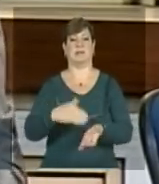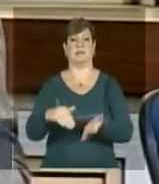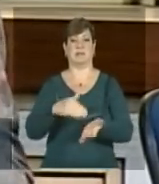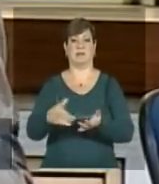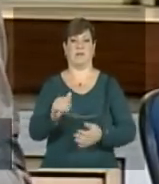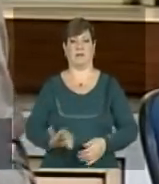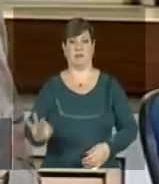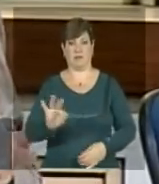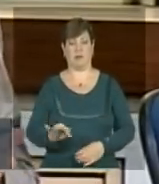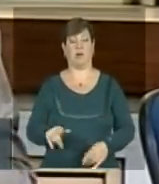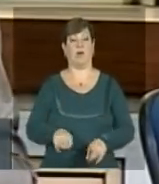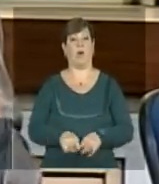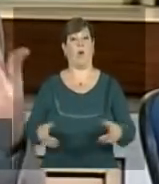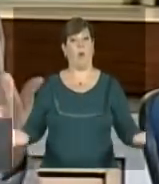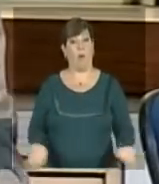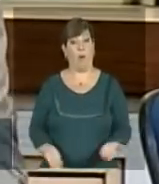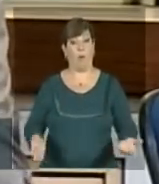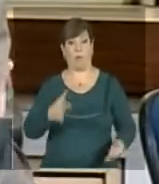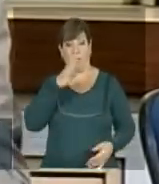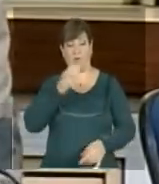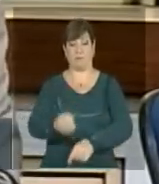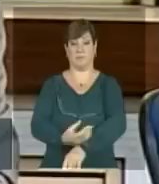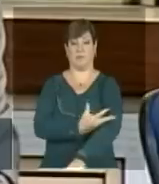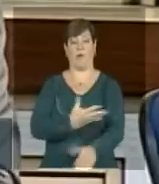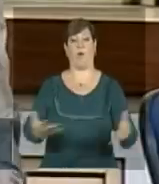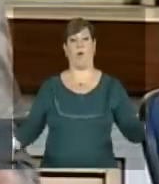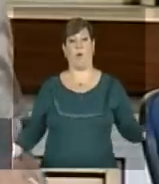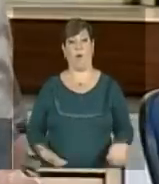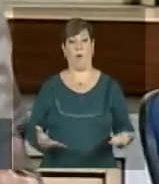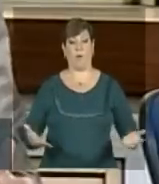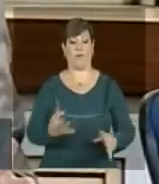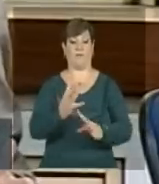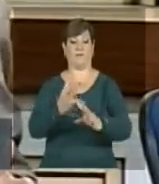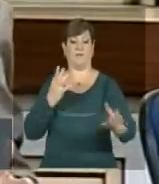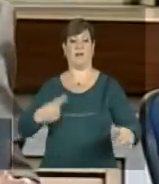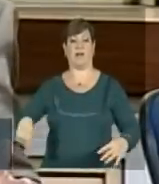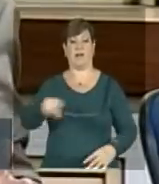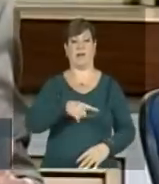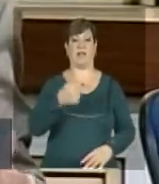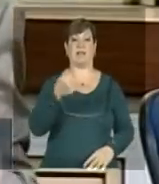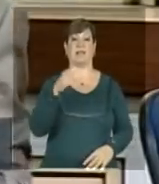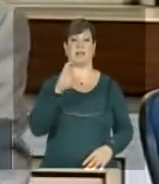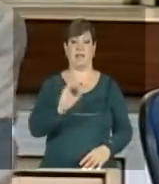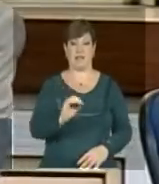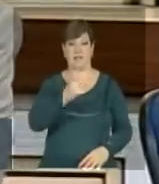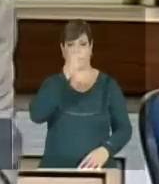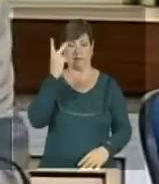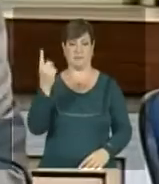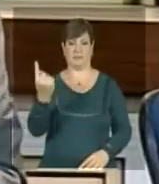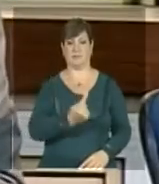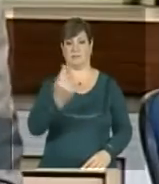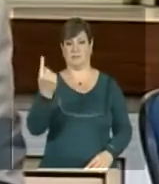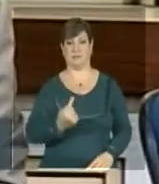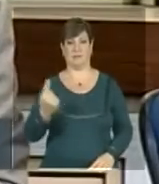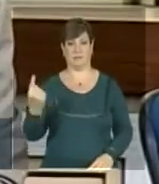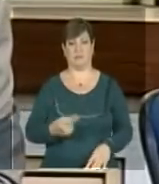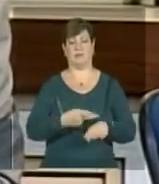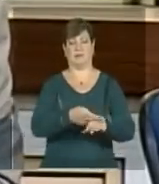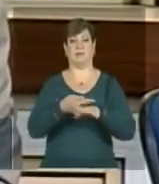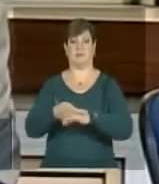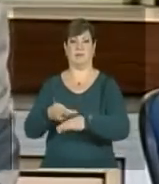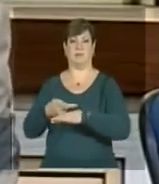a grande emoção de hoje vai ser a gente enfileirar essas 10 experiências de acordo com uma